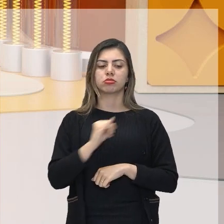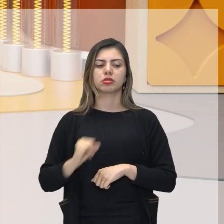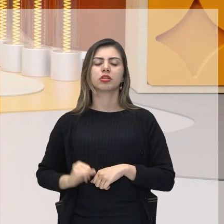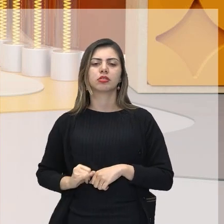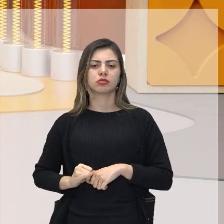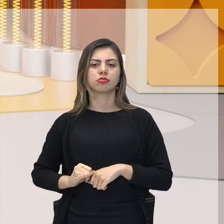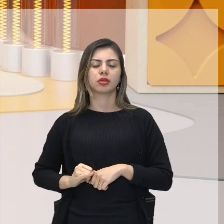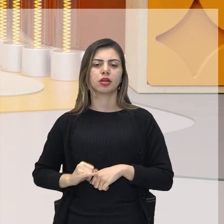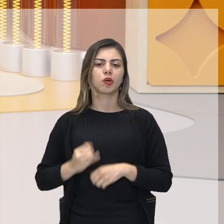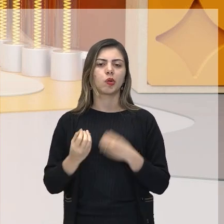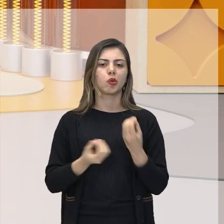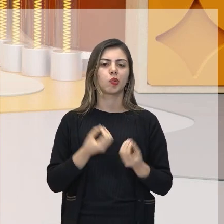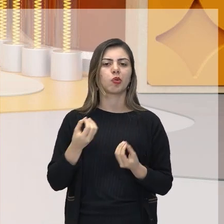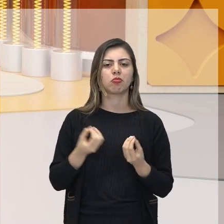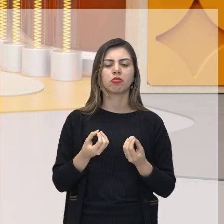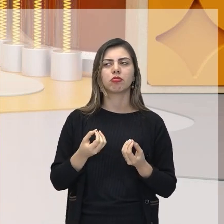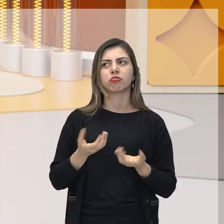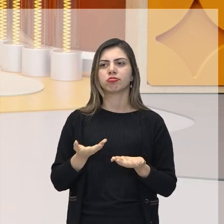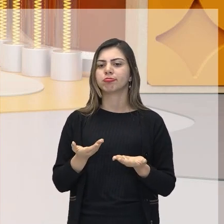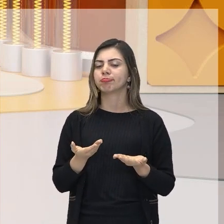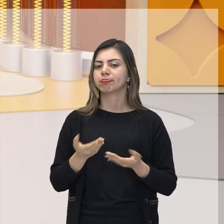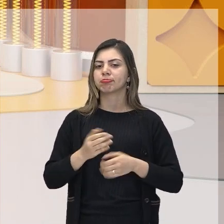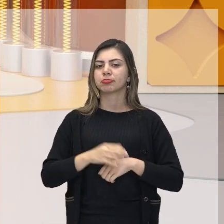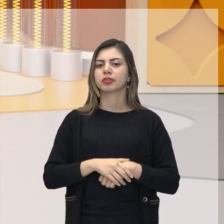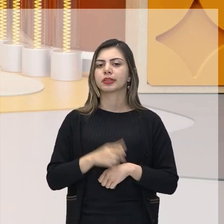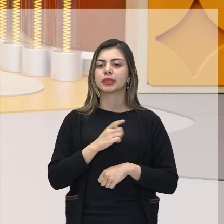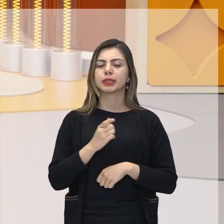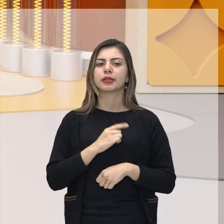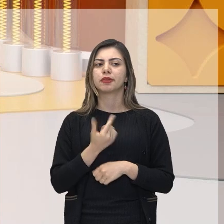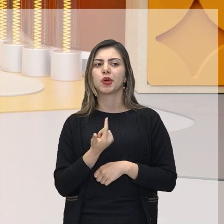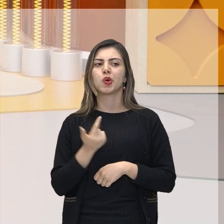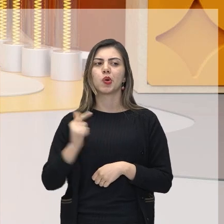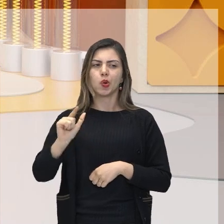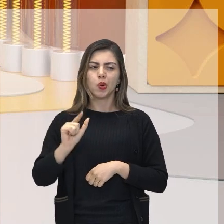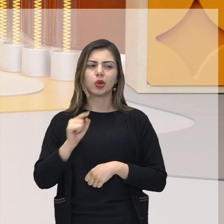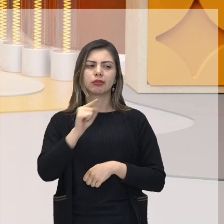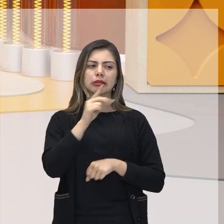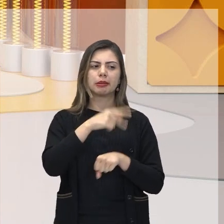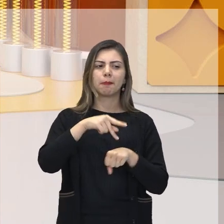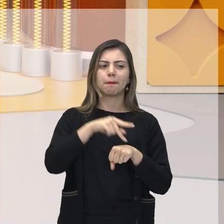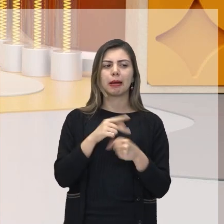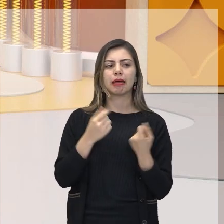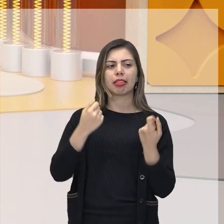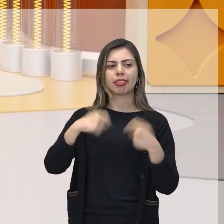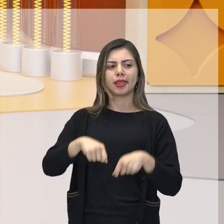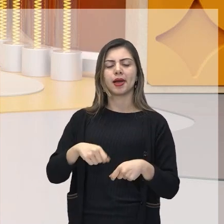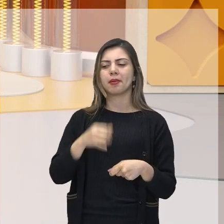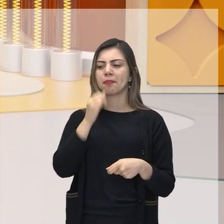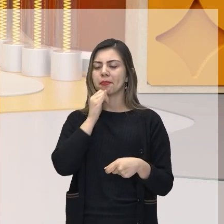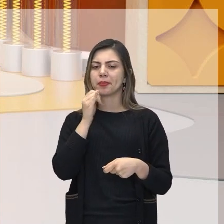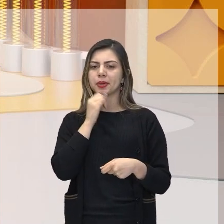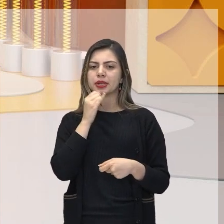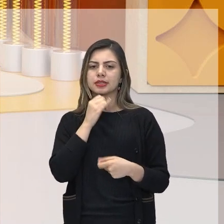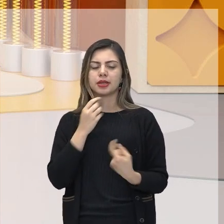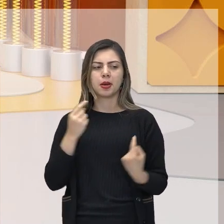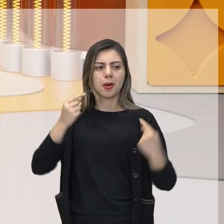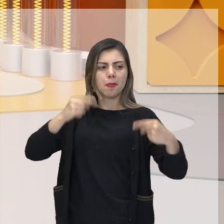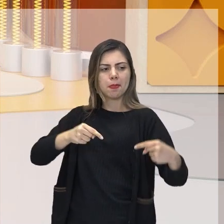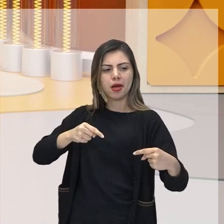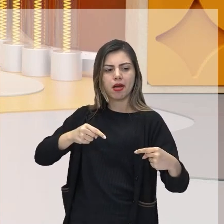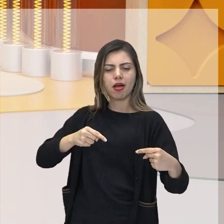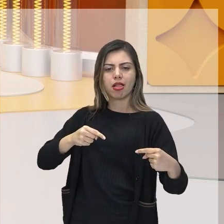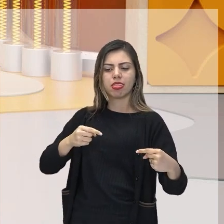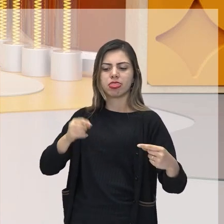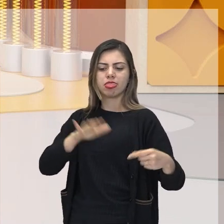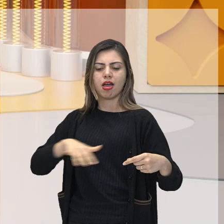galera, que houvesse ali uma outra nação que rivalizasse com o seu poderio, tanto